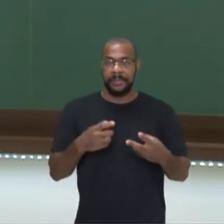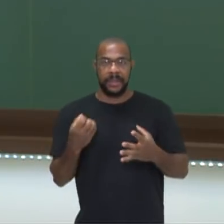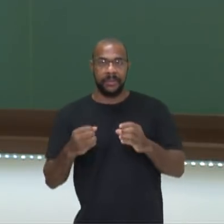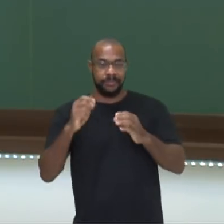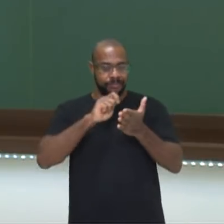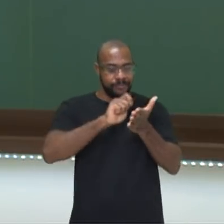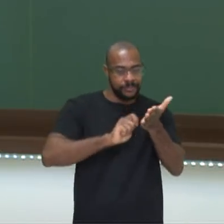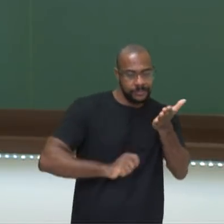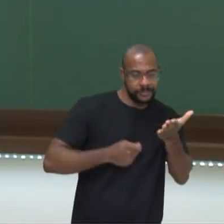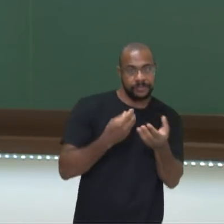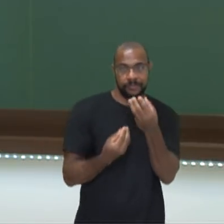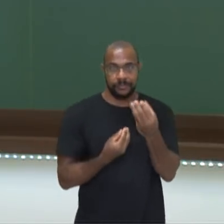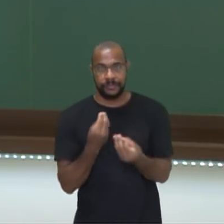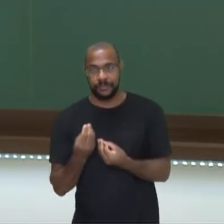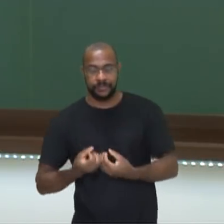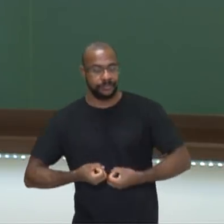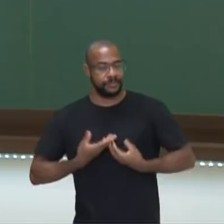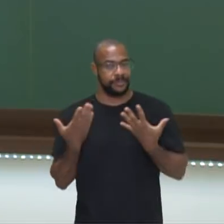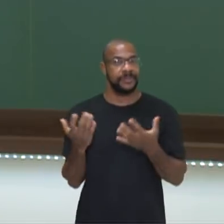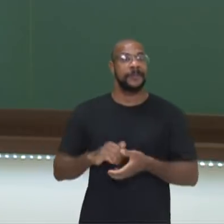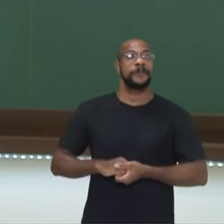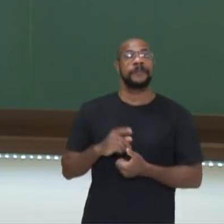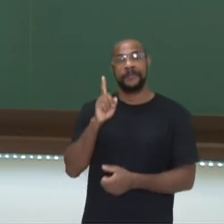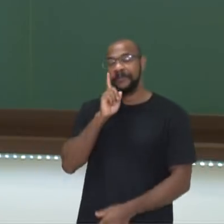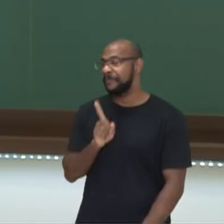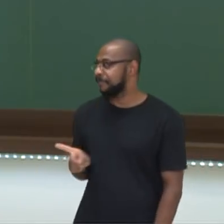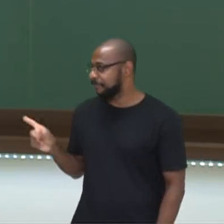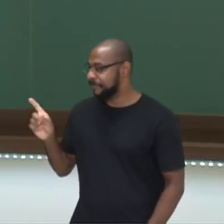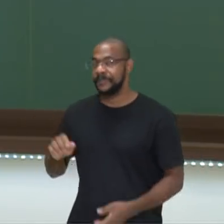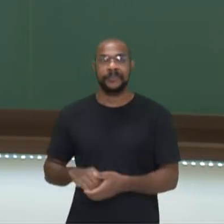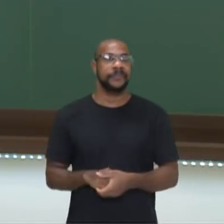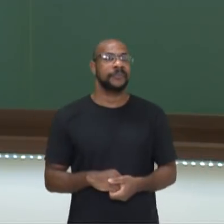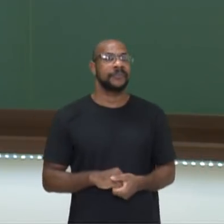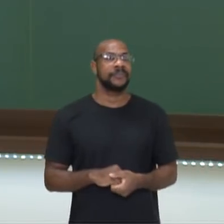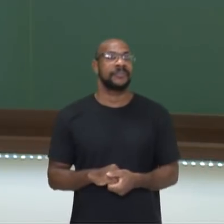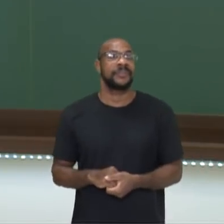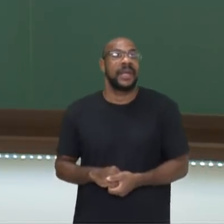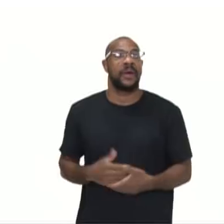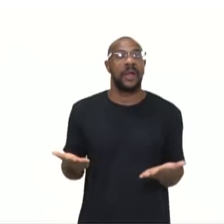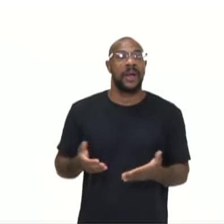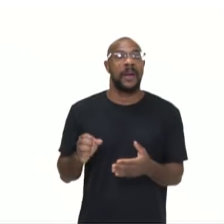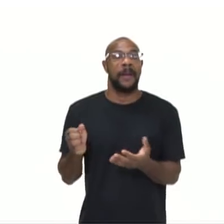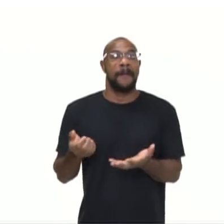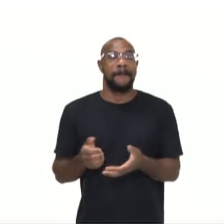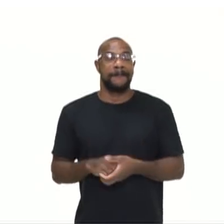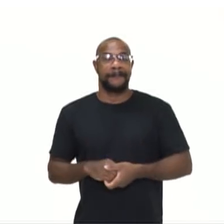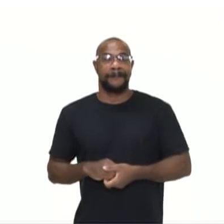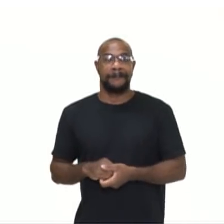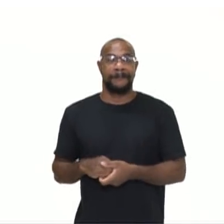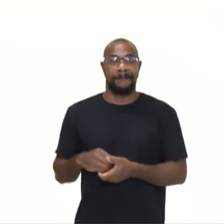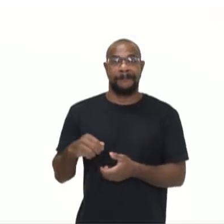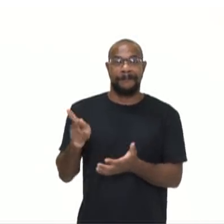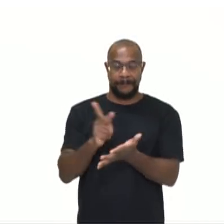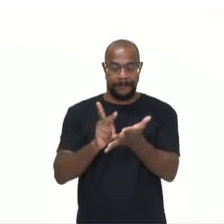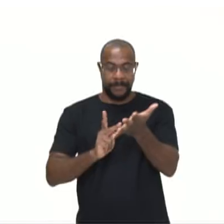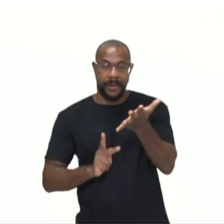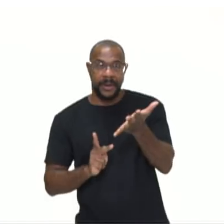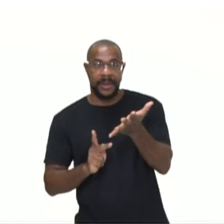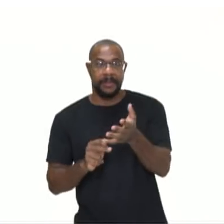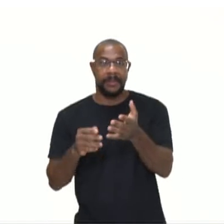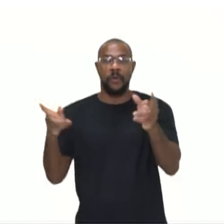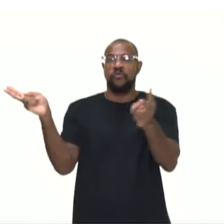encantamento, ok? Vamos ler mais um texto? Poema Tempestade. O vento vem